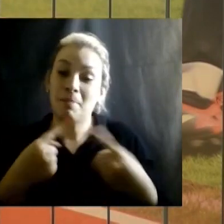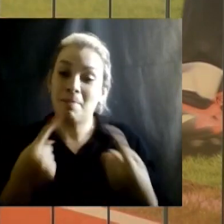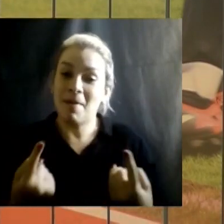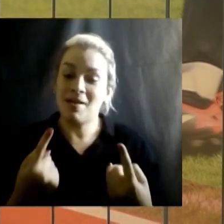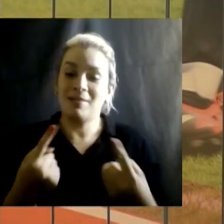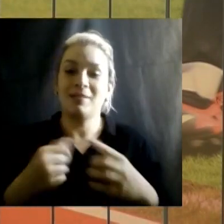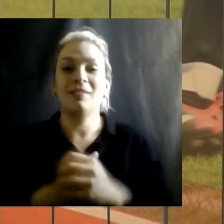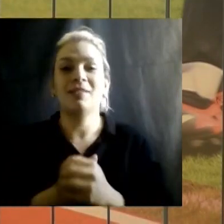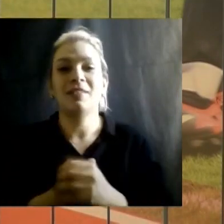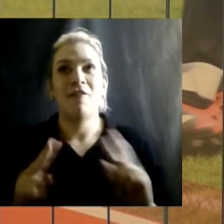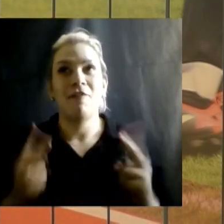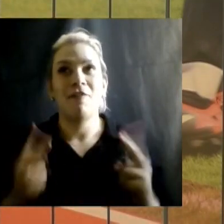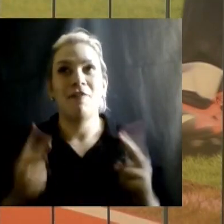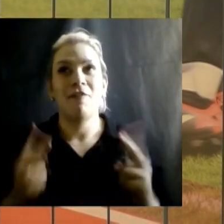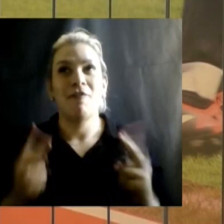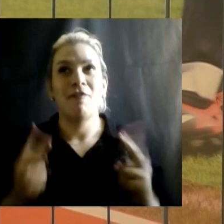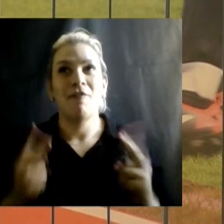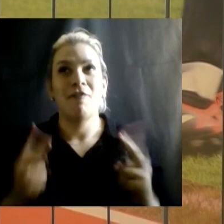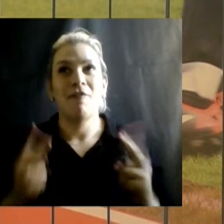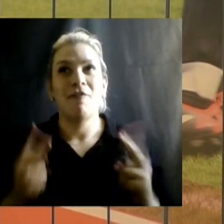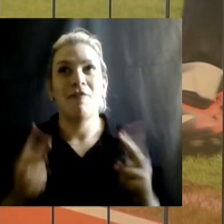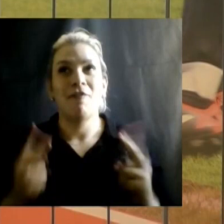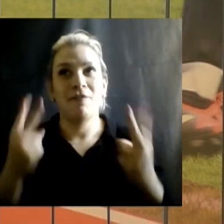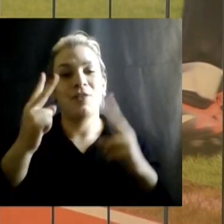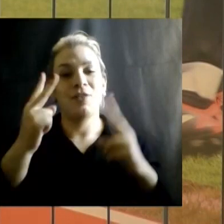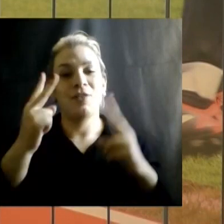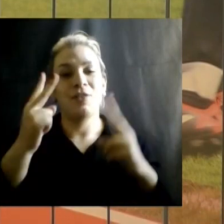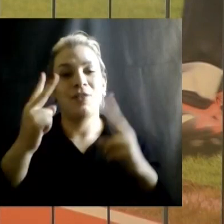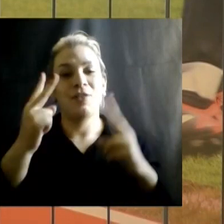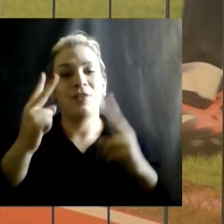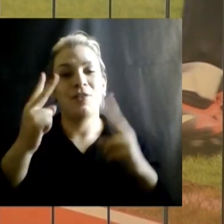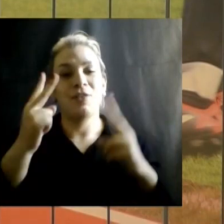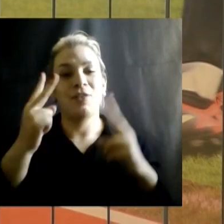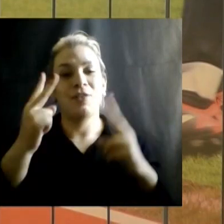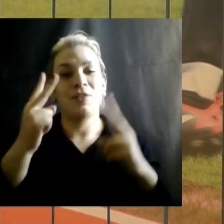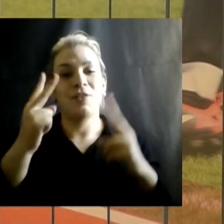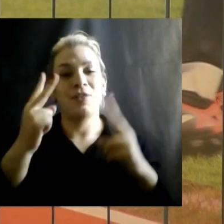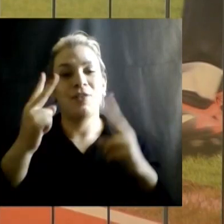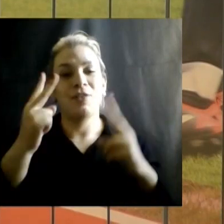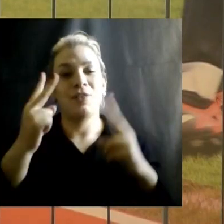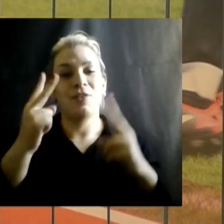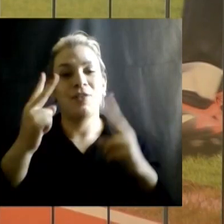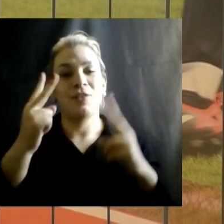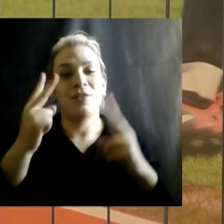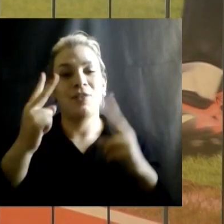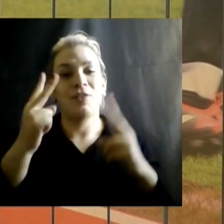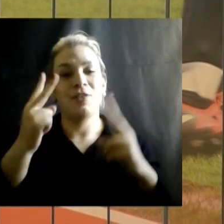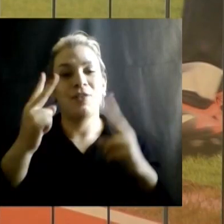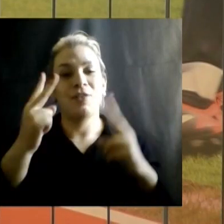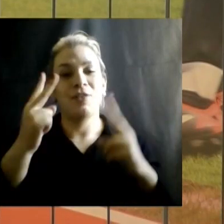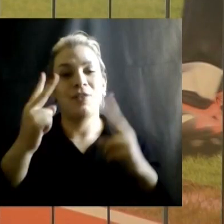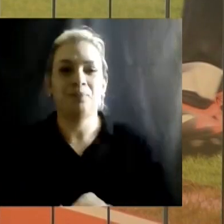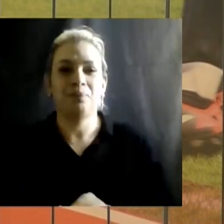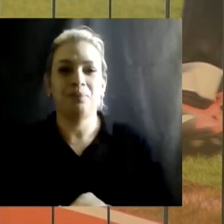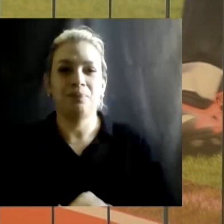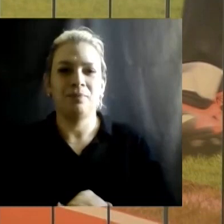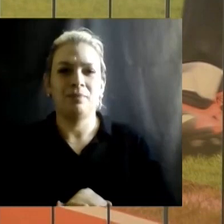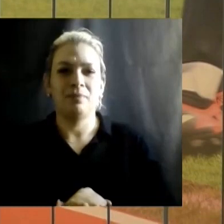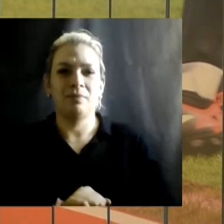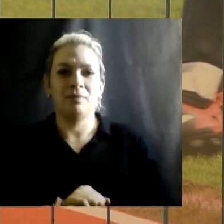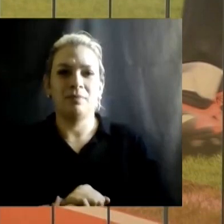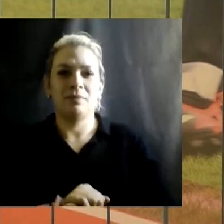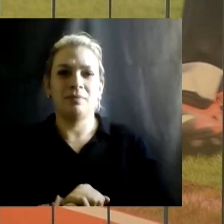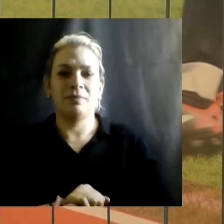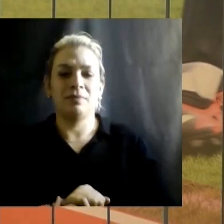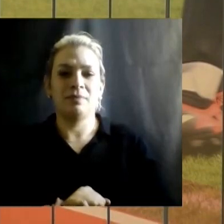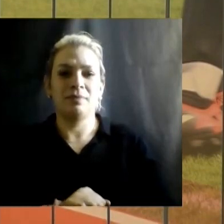no finalzinho e agora é oitavas de final. Bom, e a nossa equipe acompanhou esta partida da